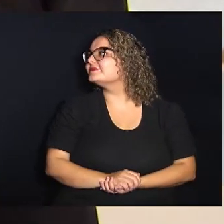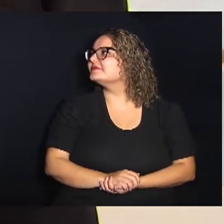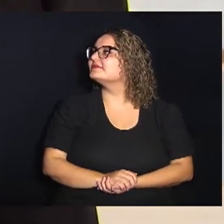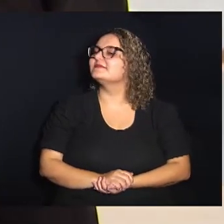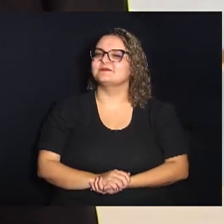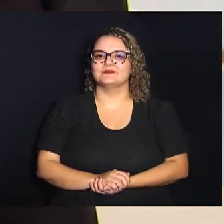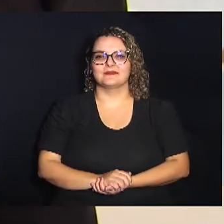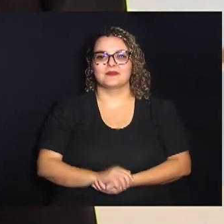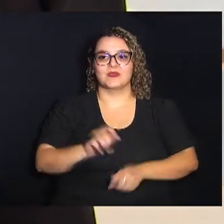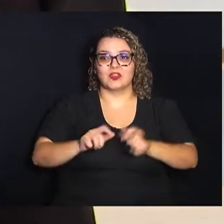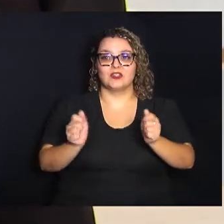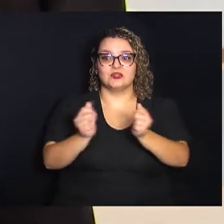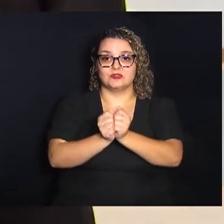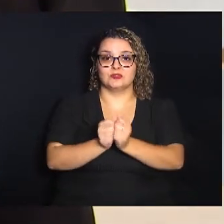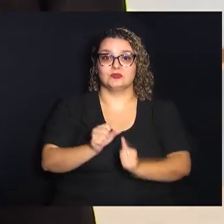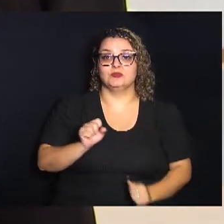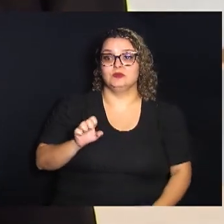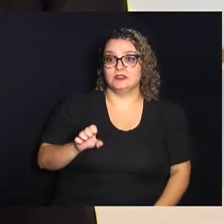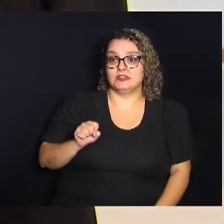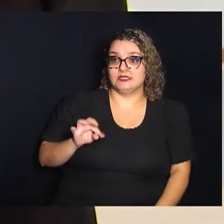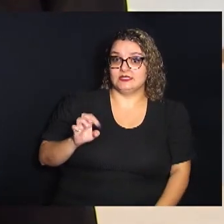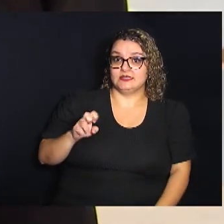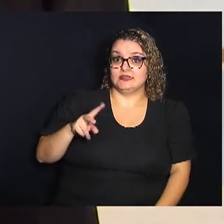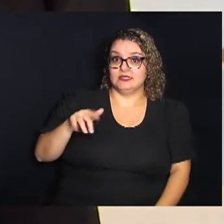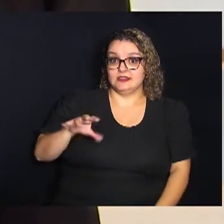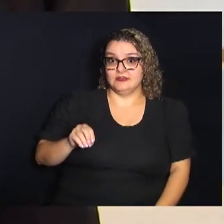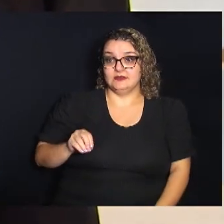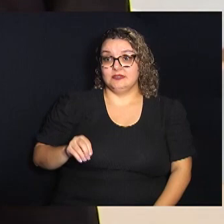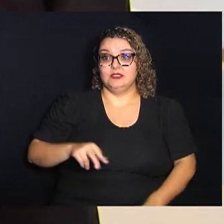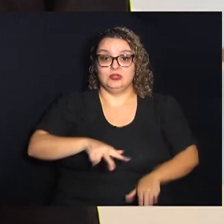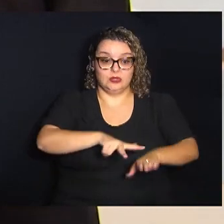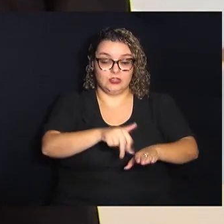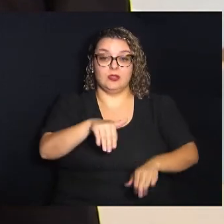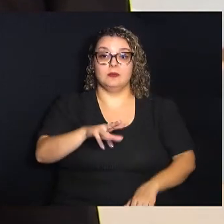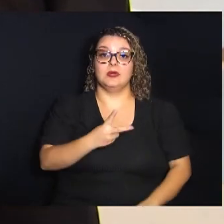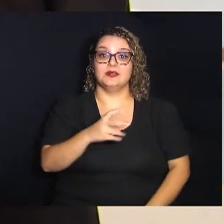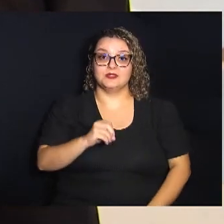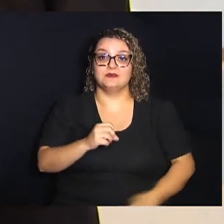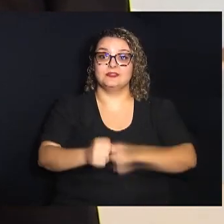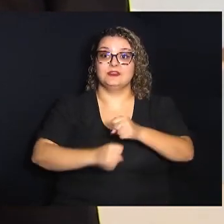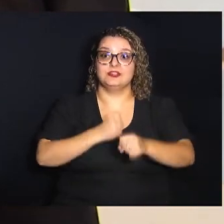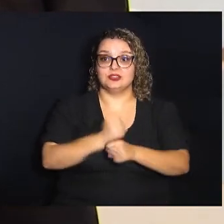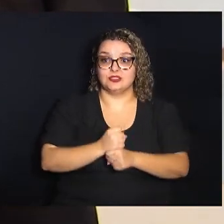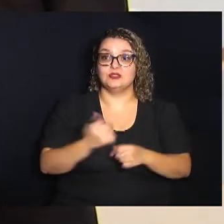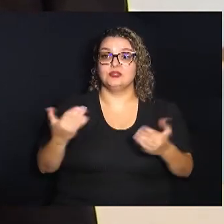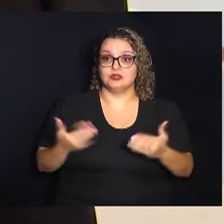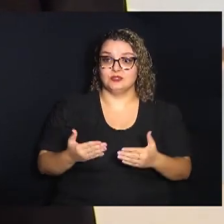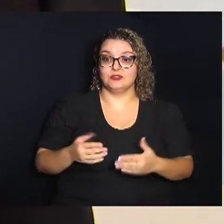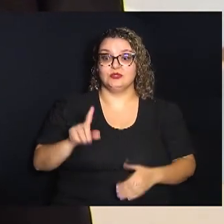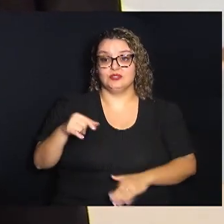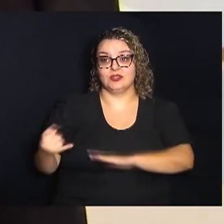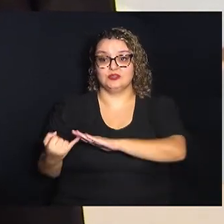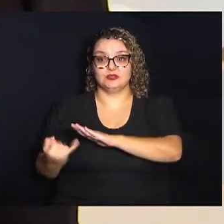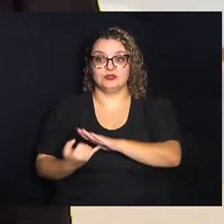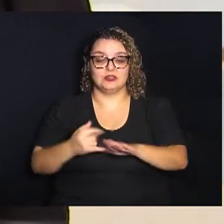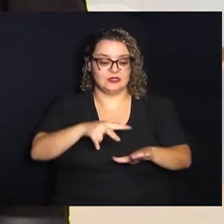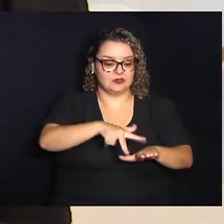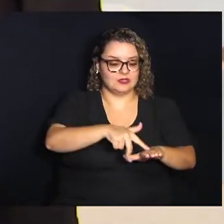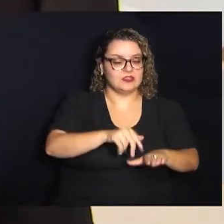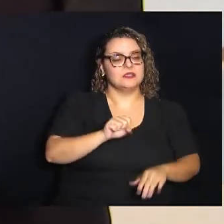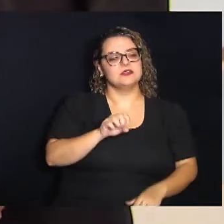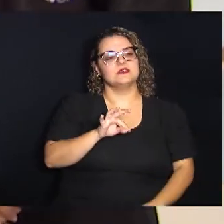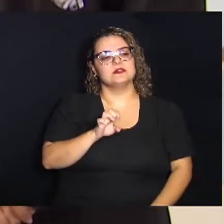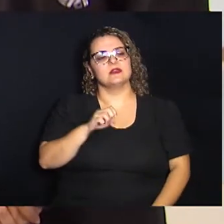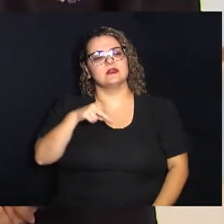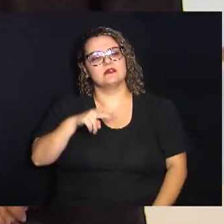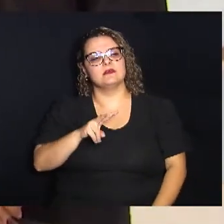Fala galera, eu estou aqui com o Estevam, ele que anda de skate há mais de 20 anos e hoje em dia é instrutor de skate. Ô Estevam, como que